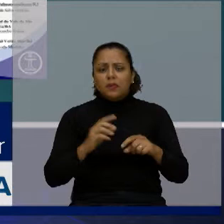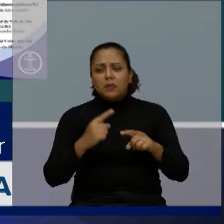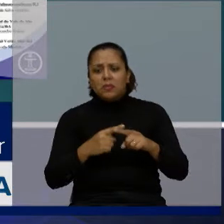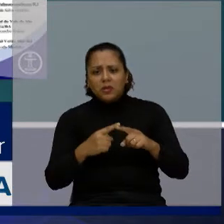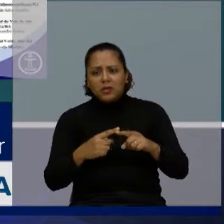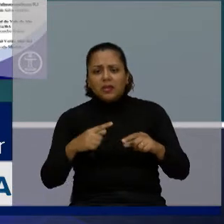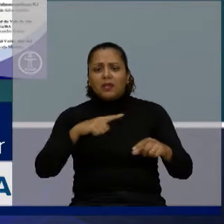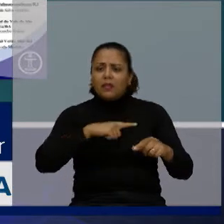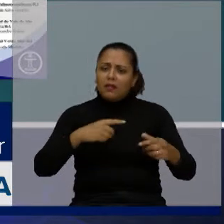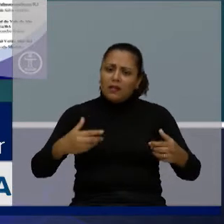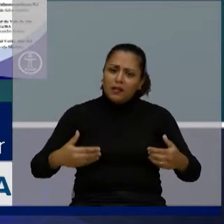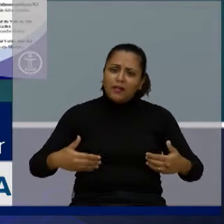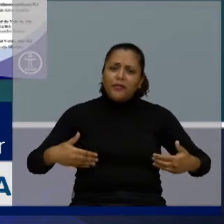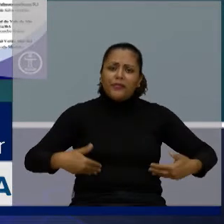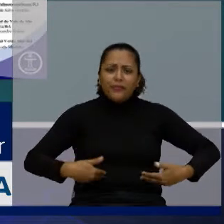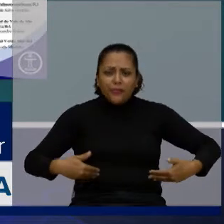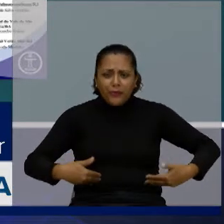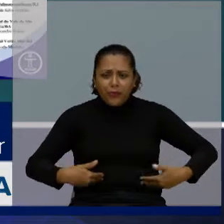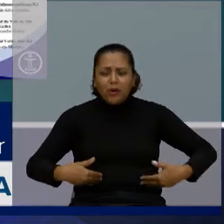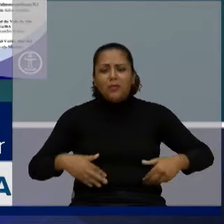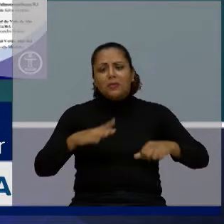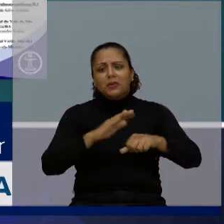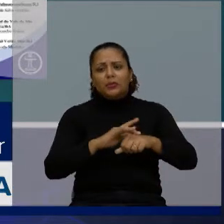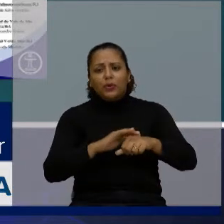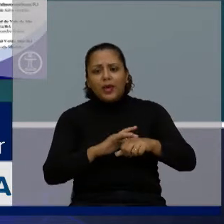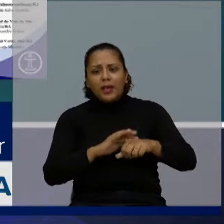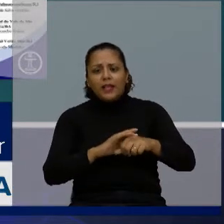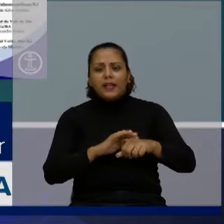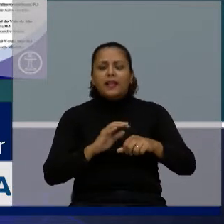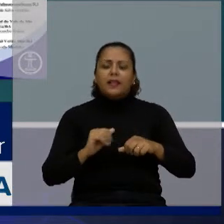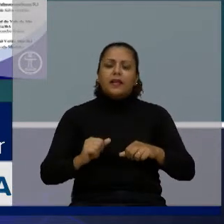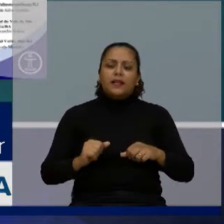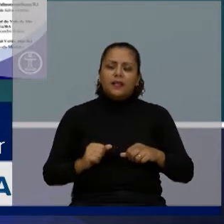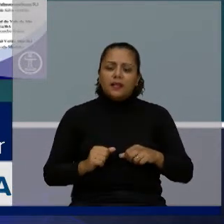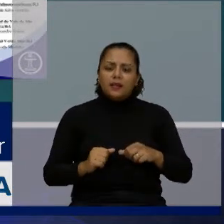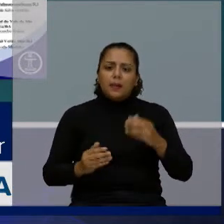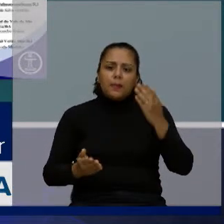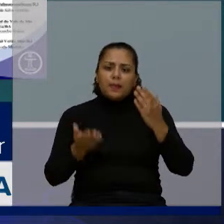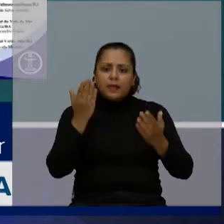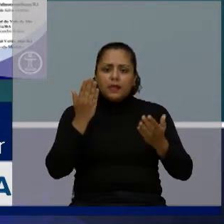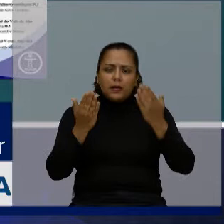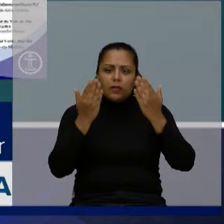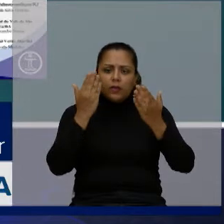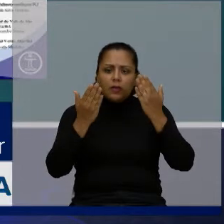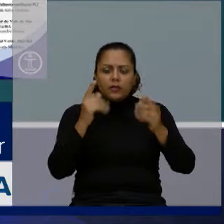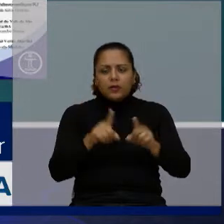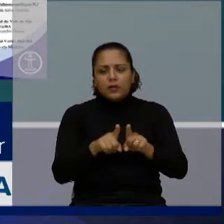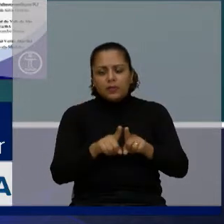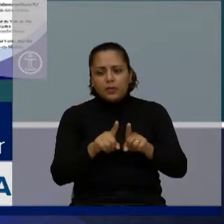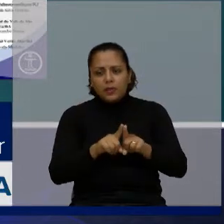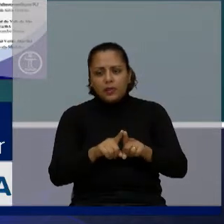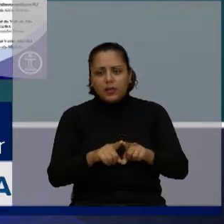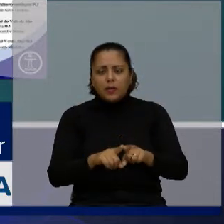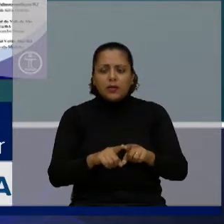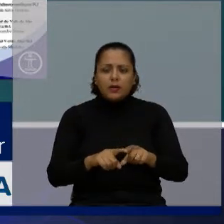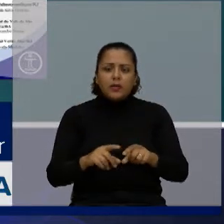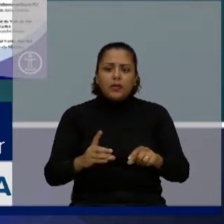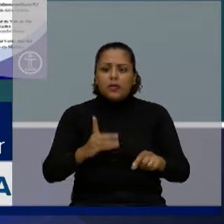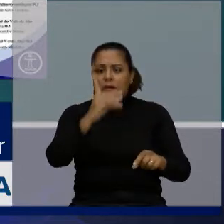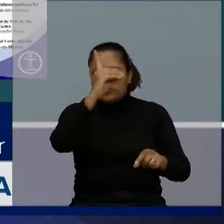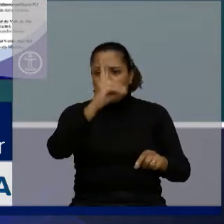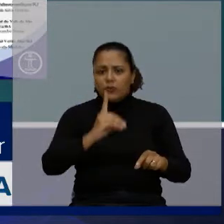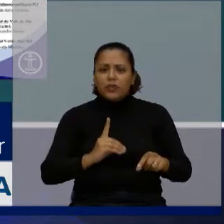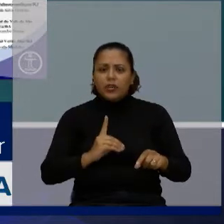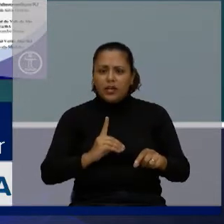fome, enfermidades emocionais e cerceamento de direitos fundamentais. Diante disso,